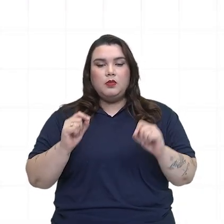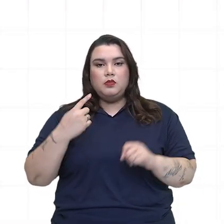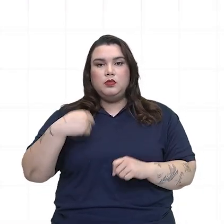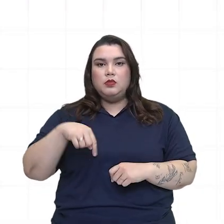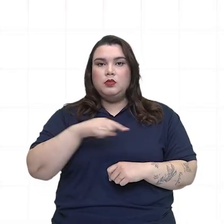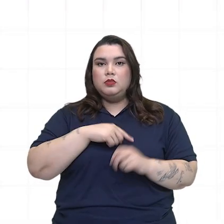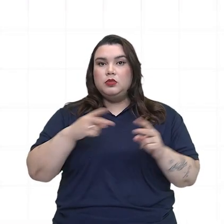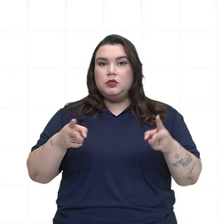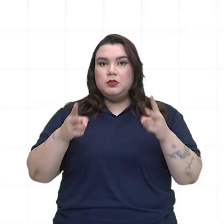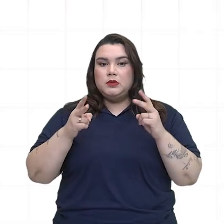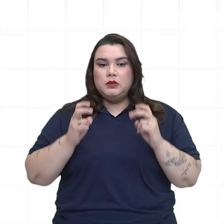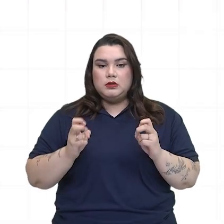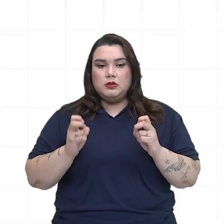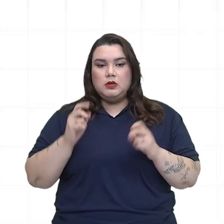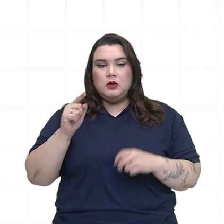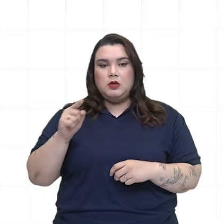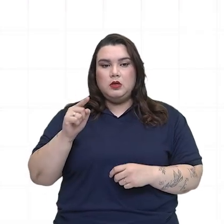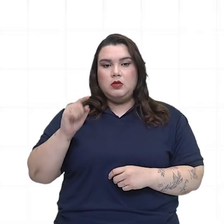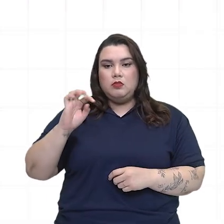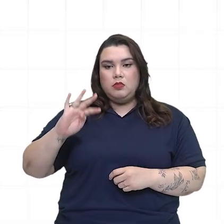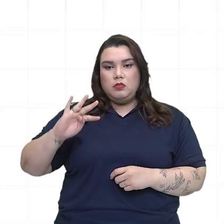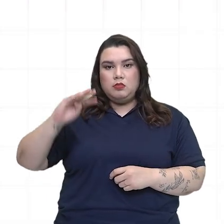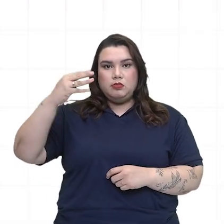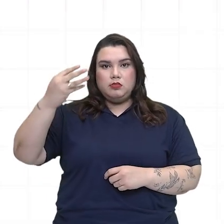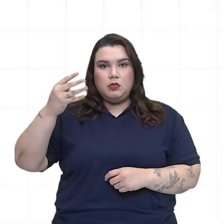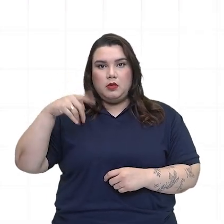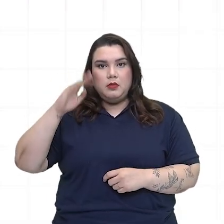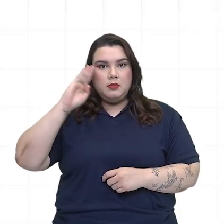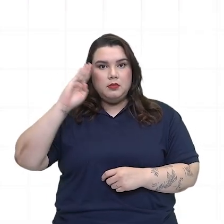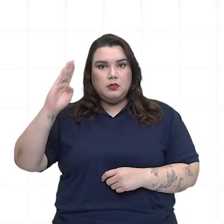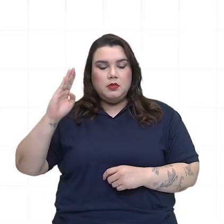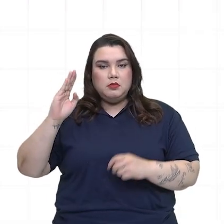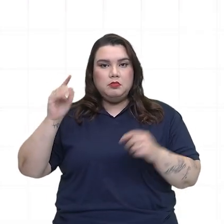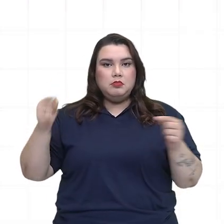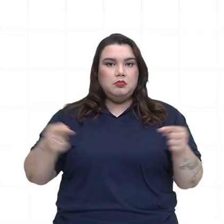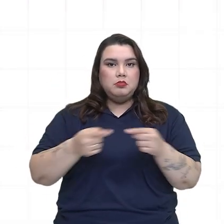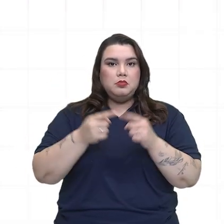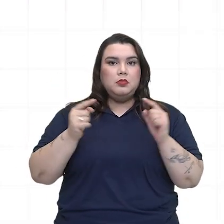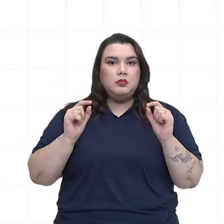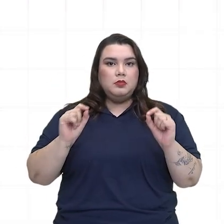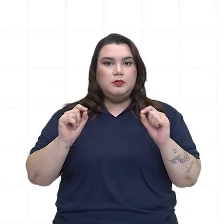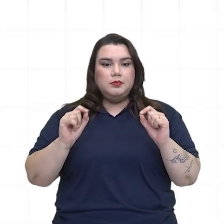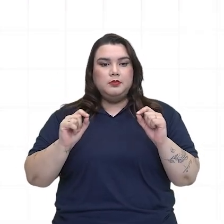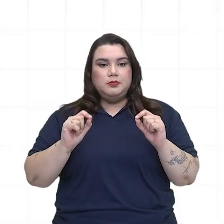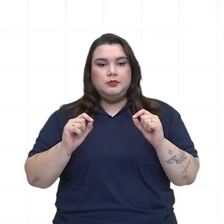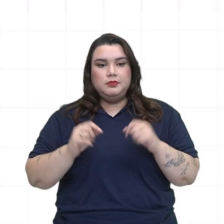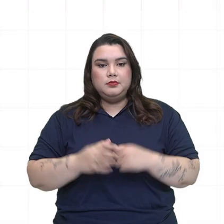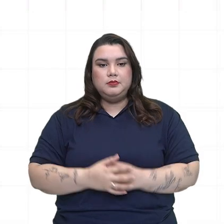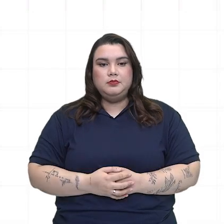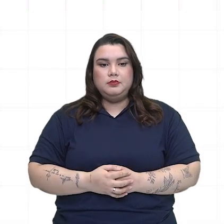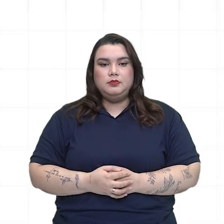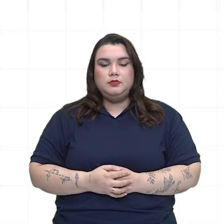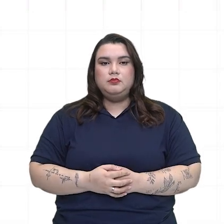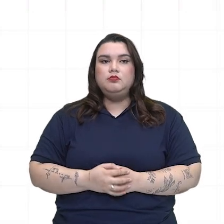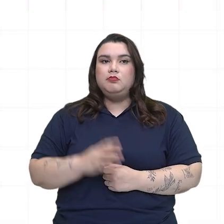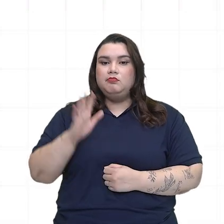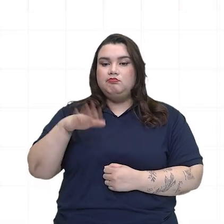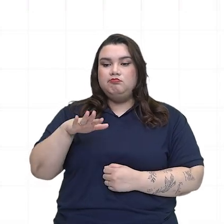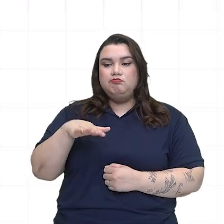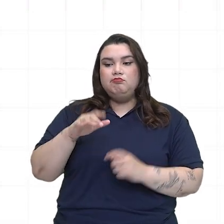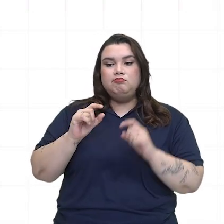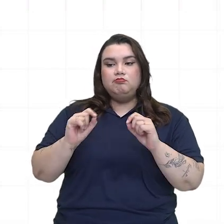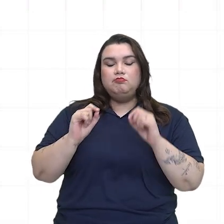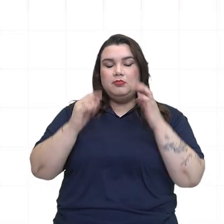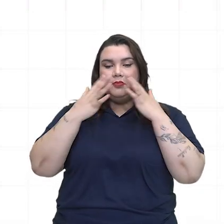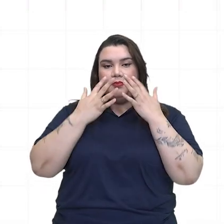o expoente é o manda-chuva, né? O que ele está dizendo para a base? Ele está dizendo para a base,